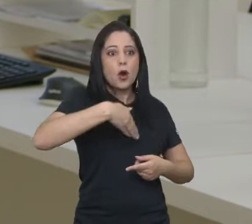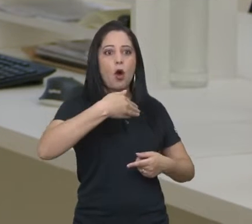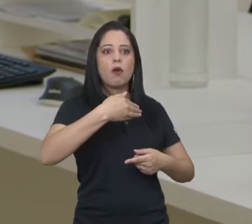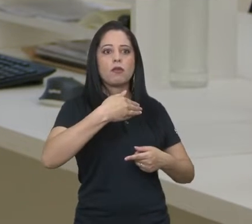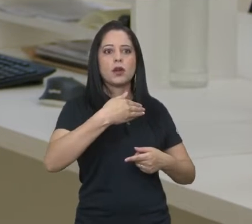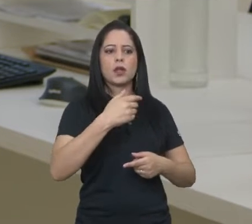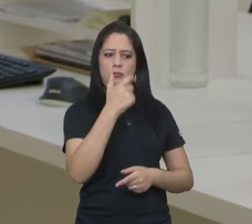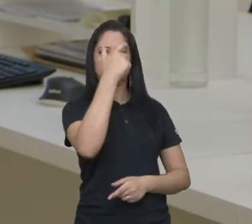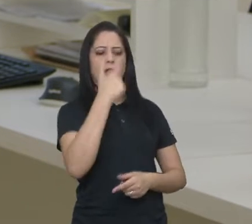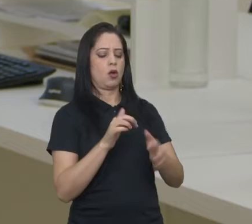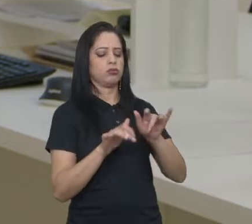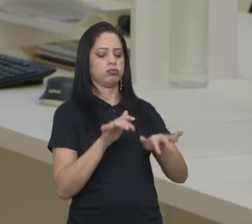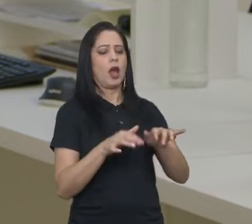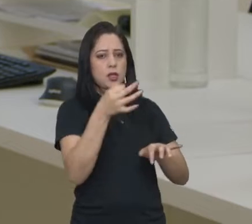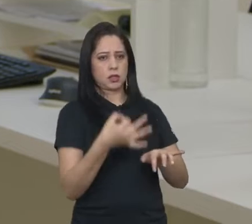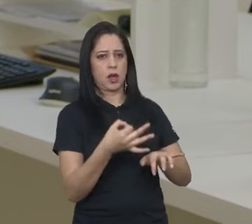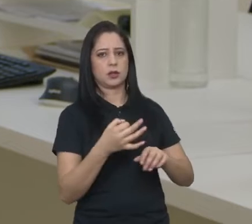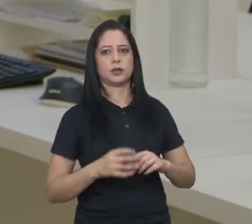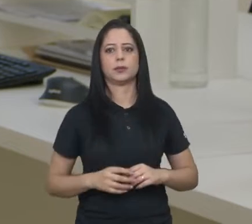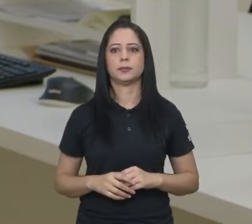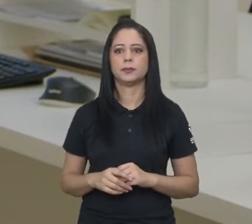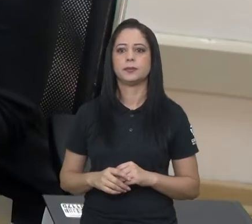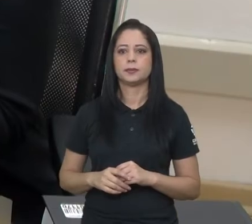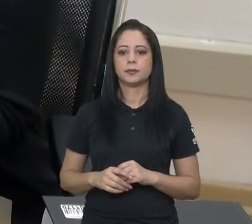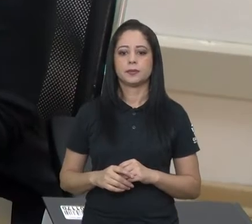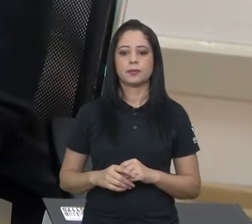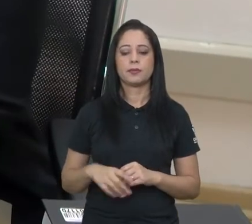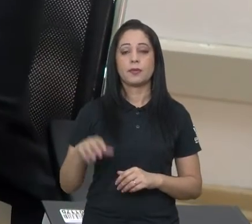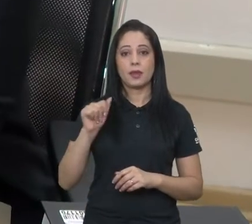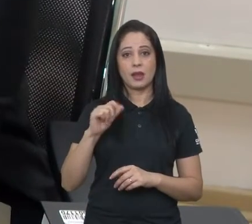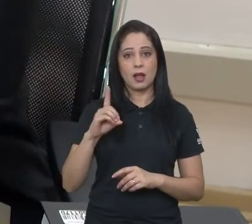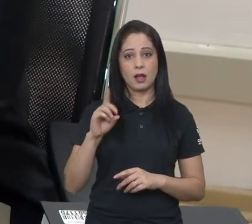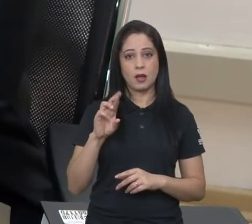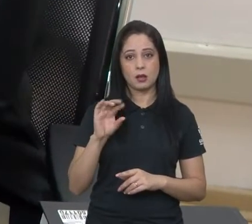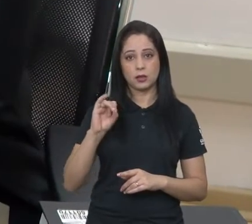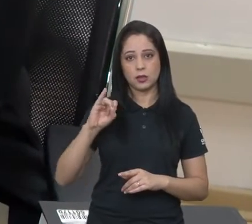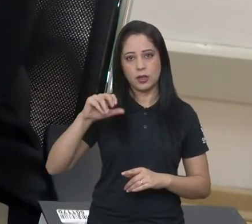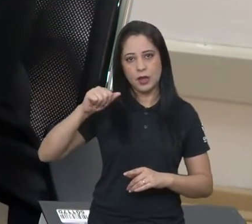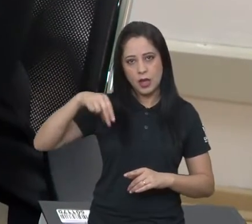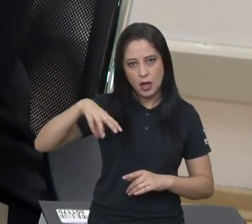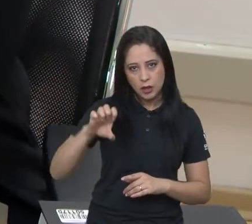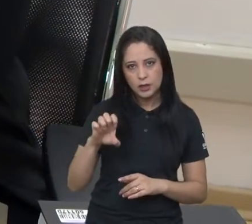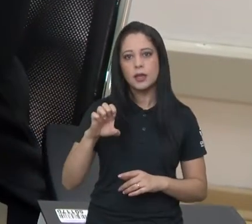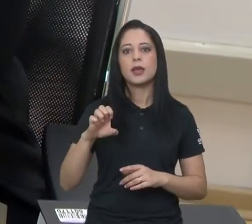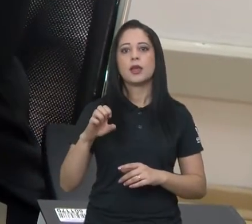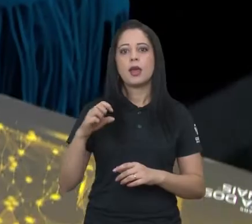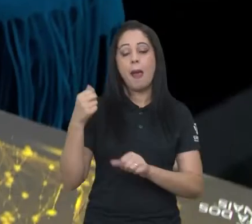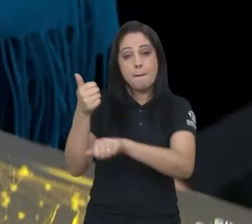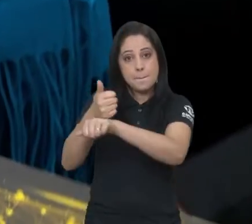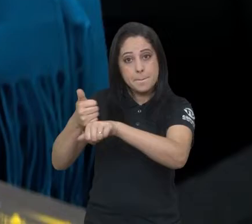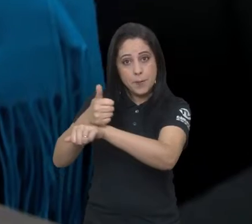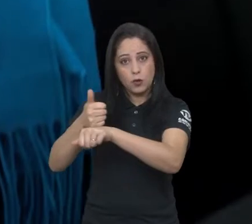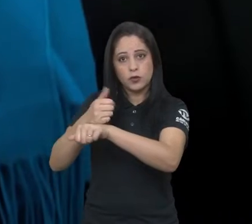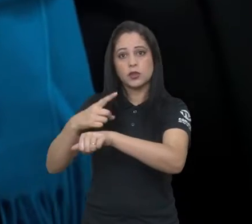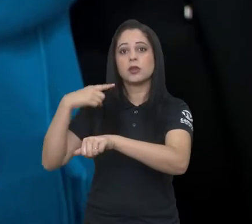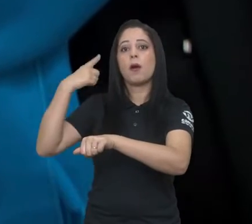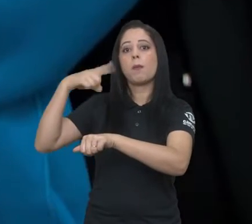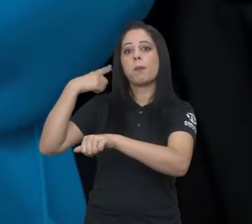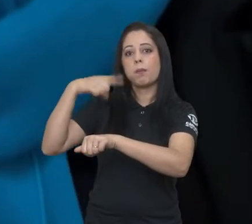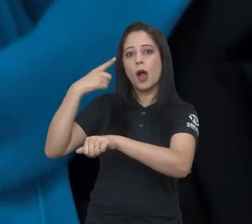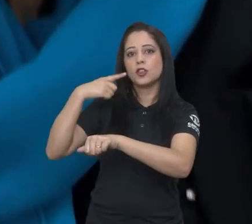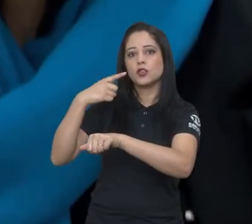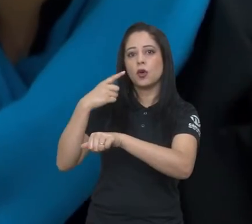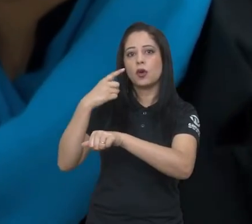é você mesmo que está realizando o login naquele serviço. A Adriane é especialista em direito digital e orienta o que